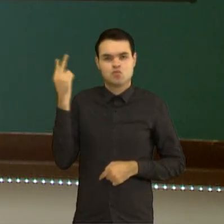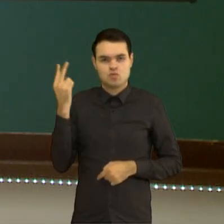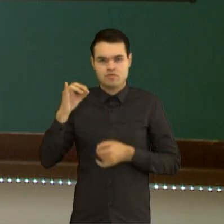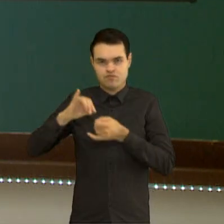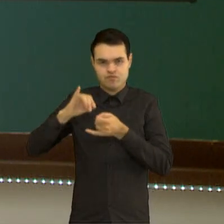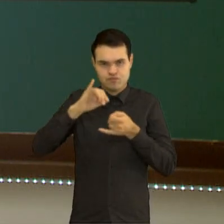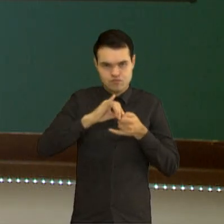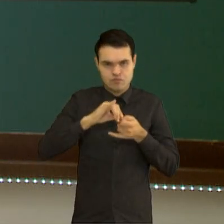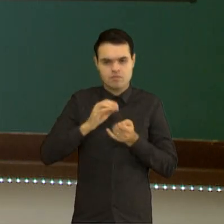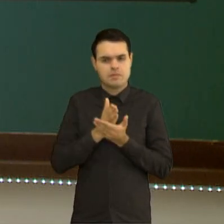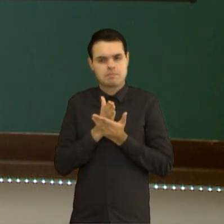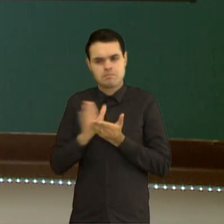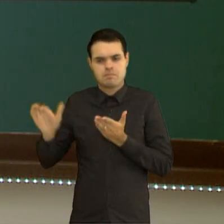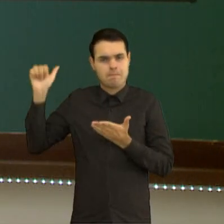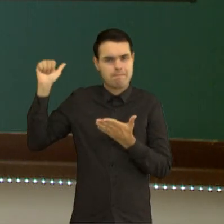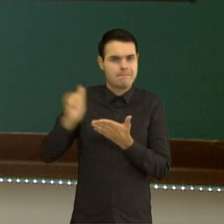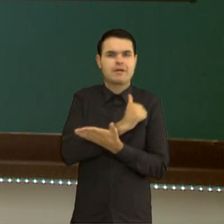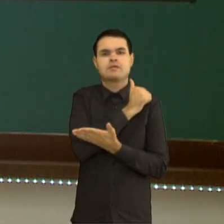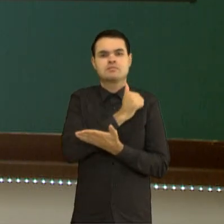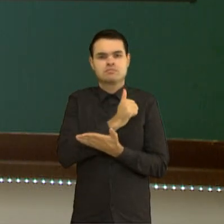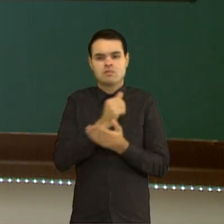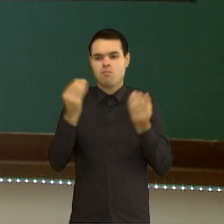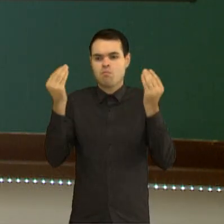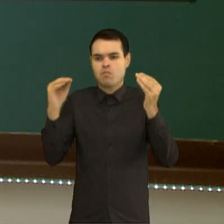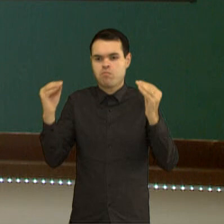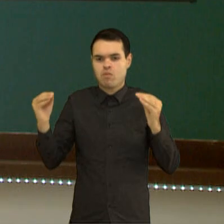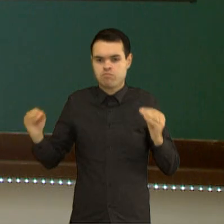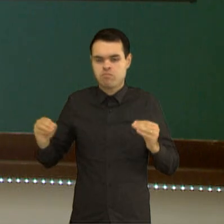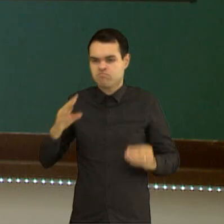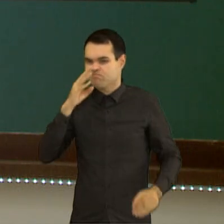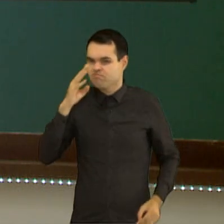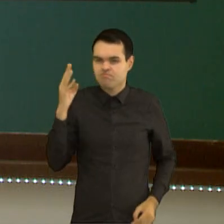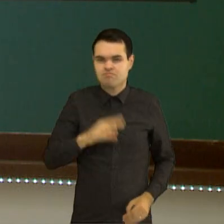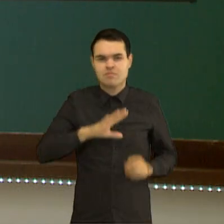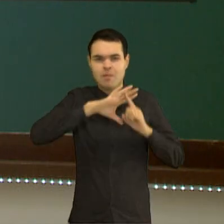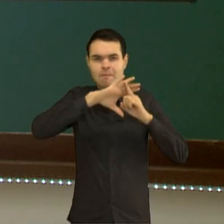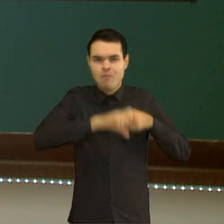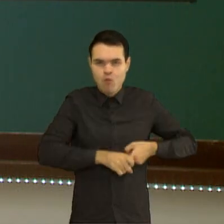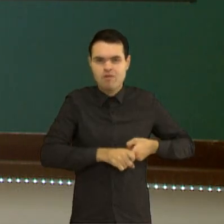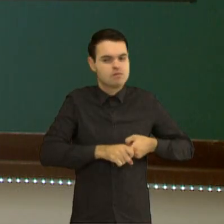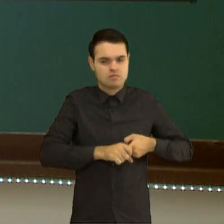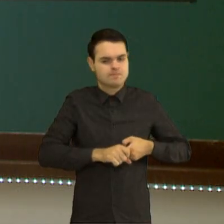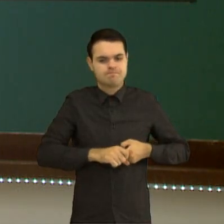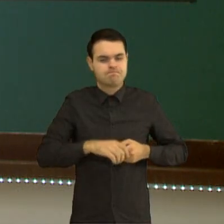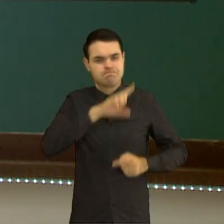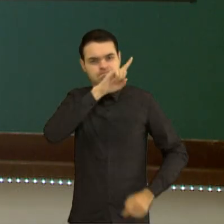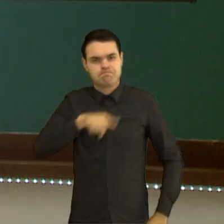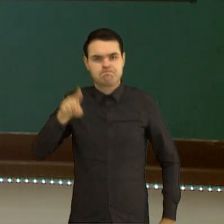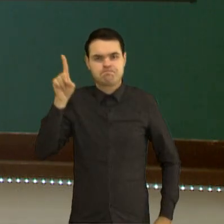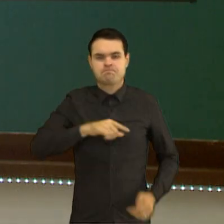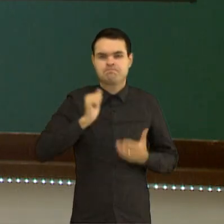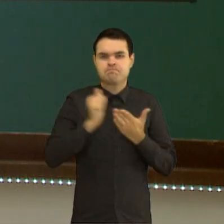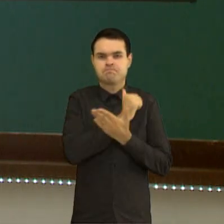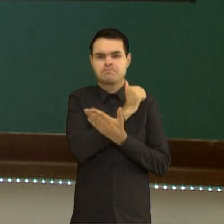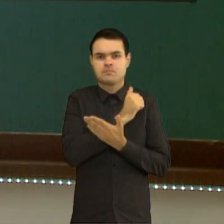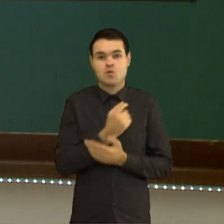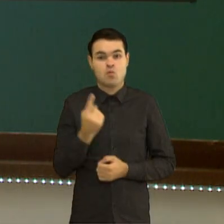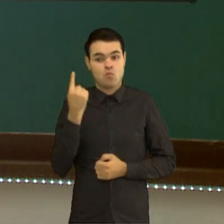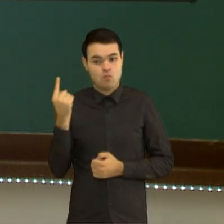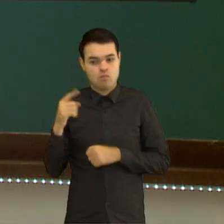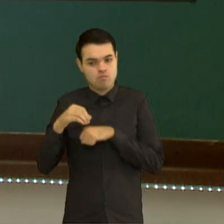para inibir publicações ofensivas e bullying na plataforma. Uma para